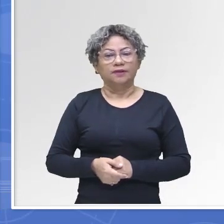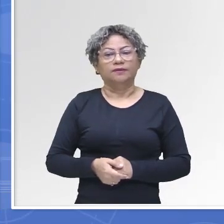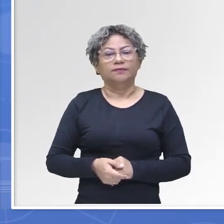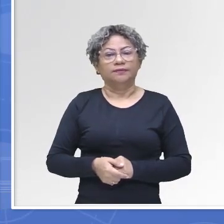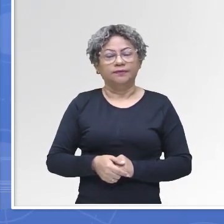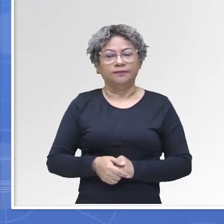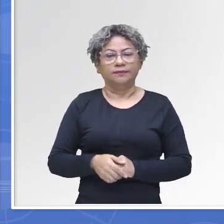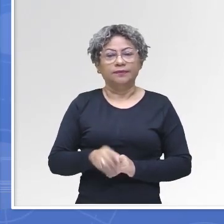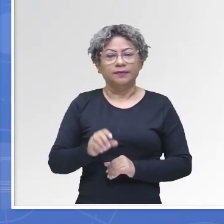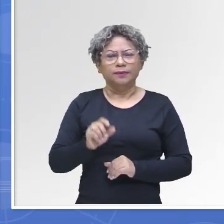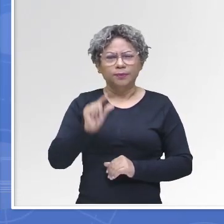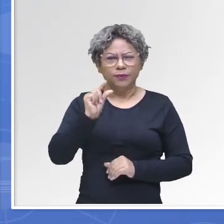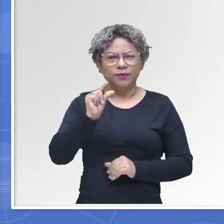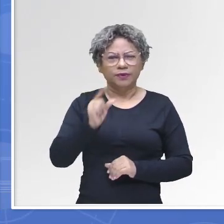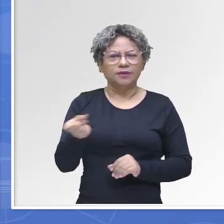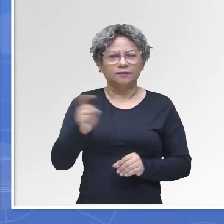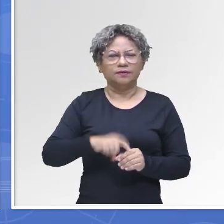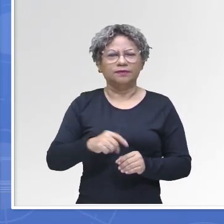voltaremos.